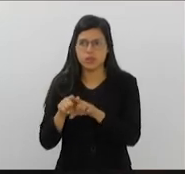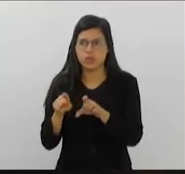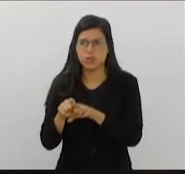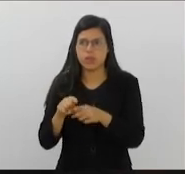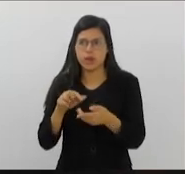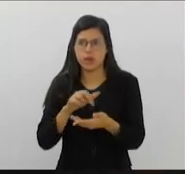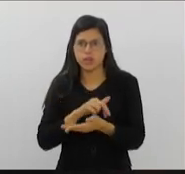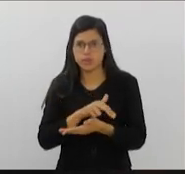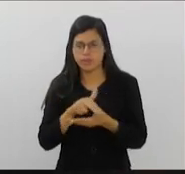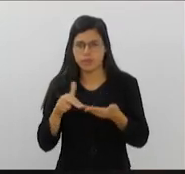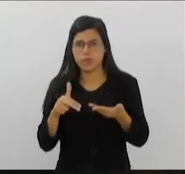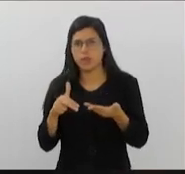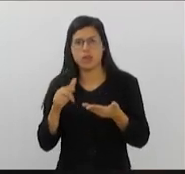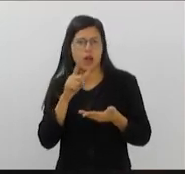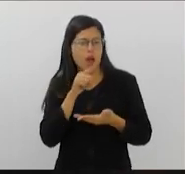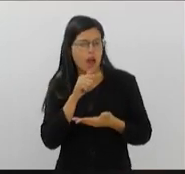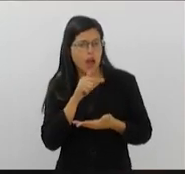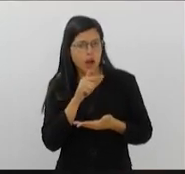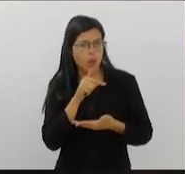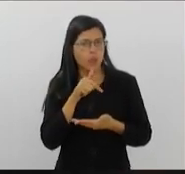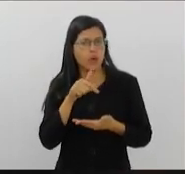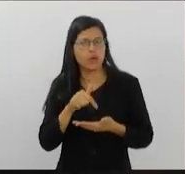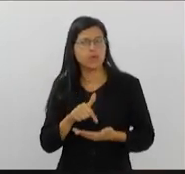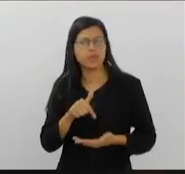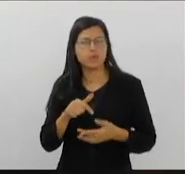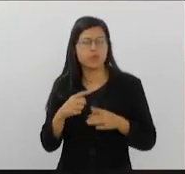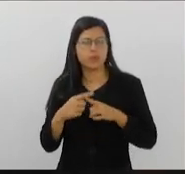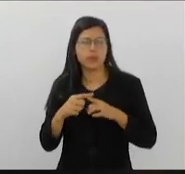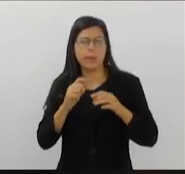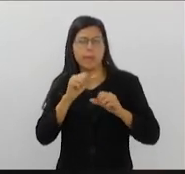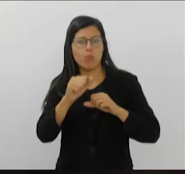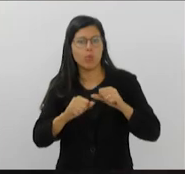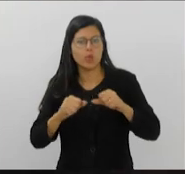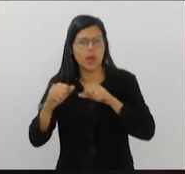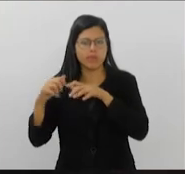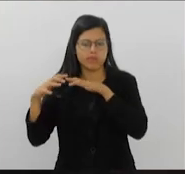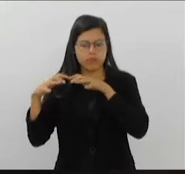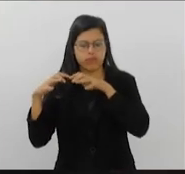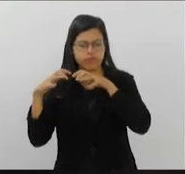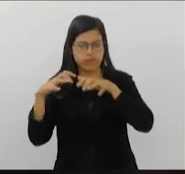e dos recursos hídricos, porque ela altera os padrões de chuva, ela